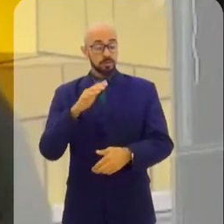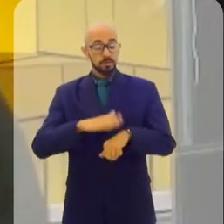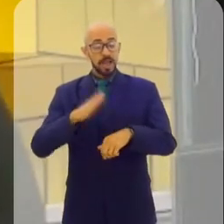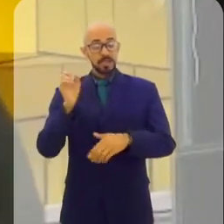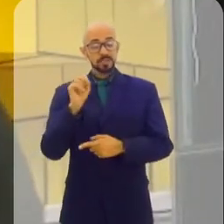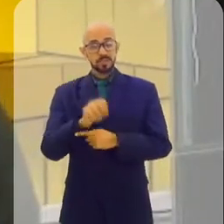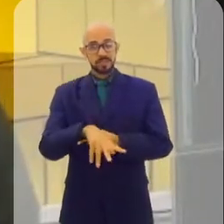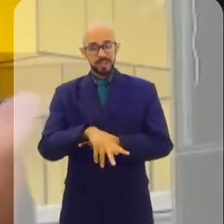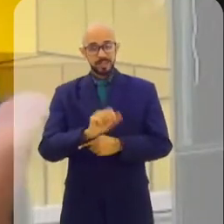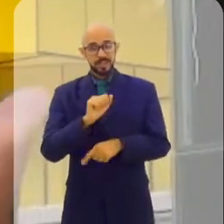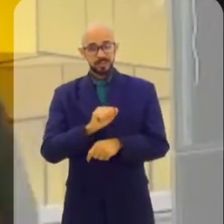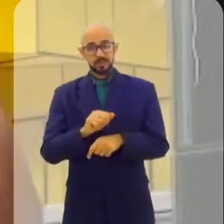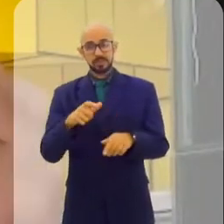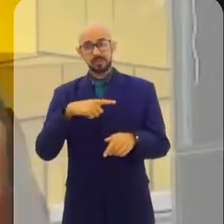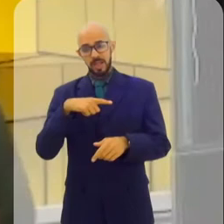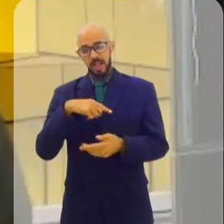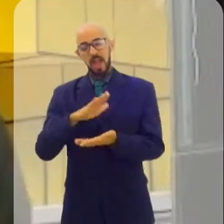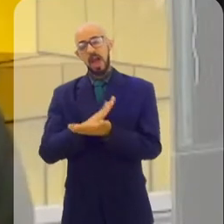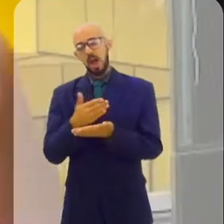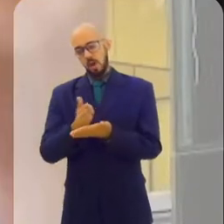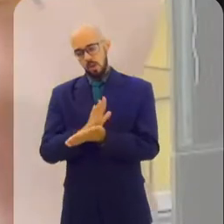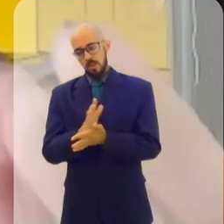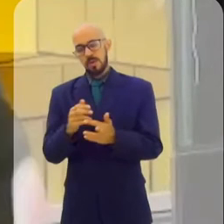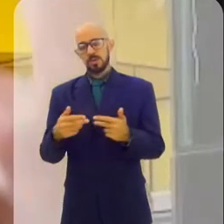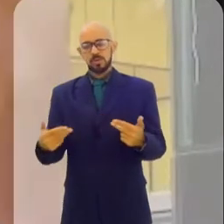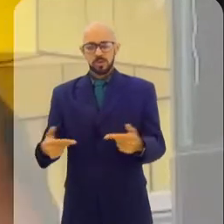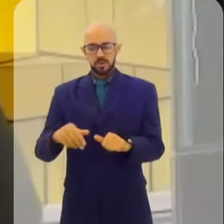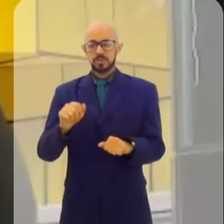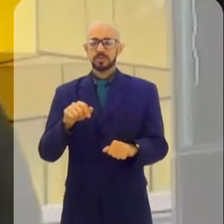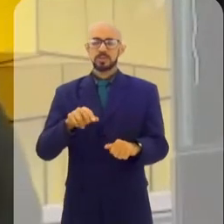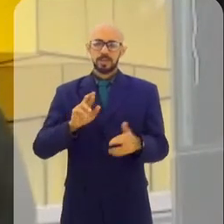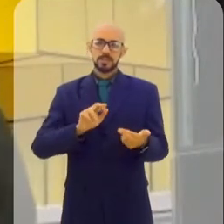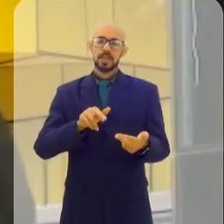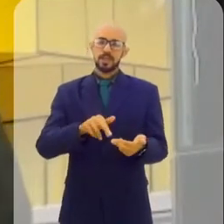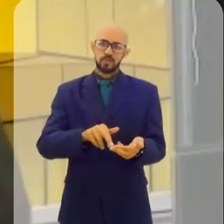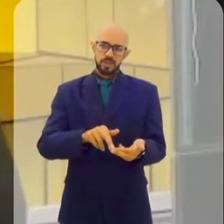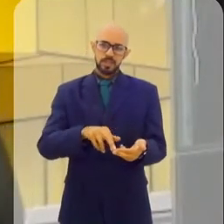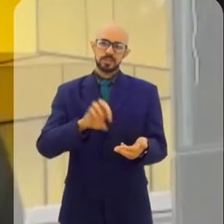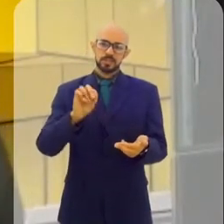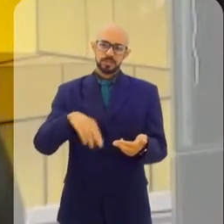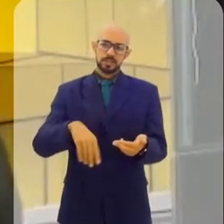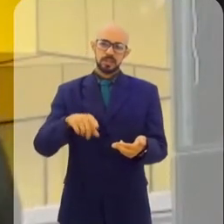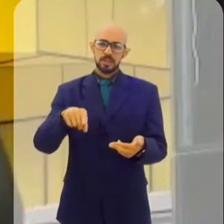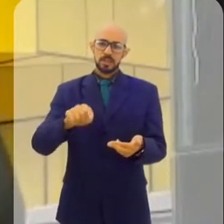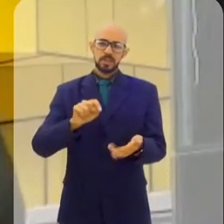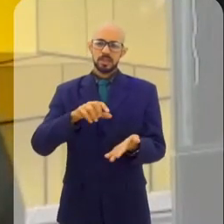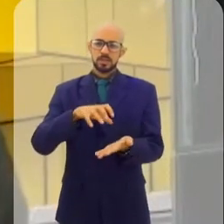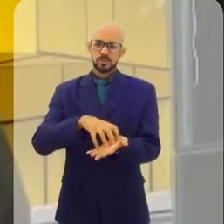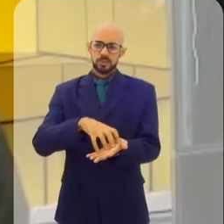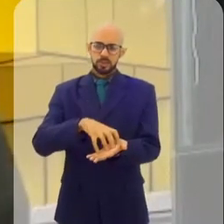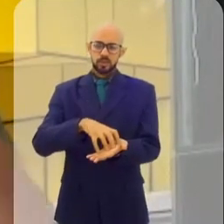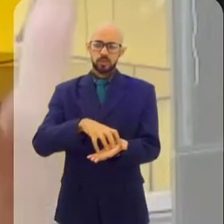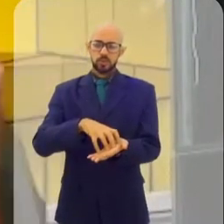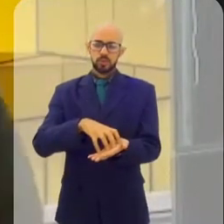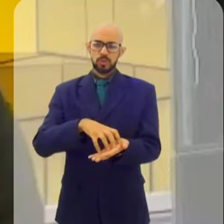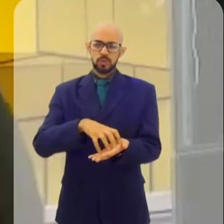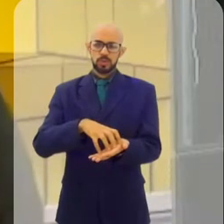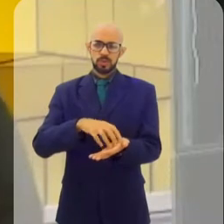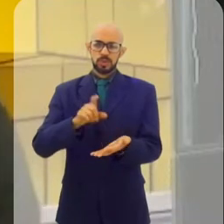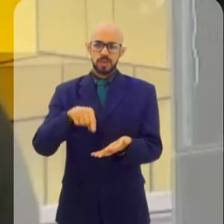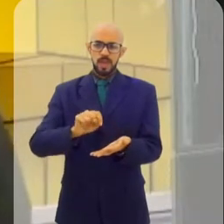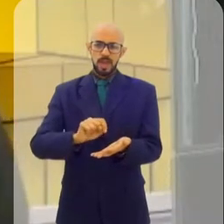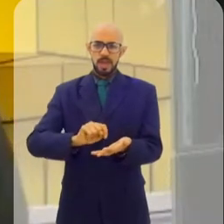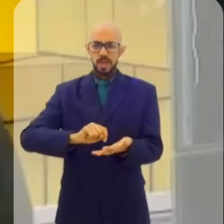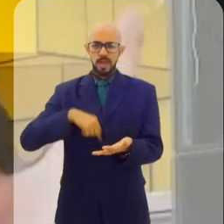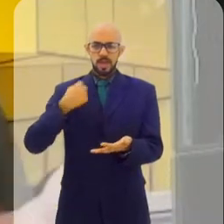quem mais foi contratado. Então, assim, tem alguns fatores que têm muito a ver com o centro de referência que vocês estão colocando aqui, né? Assim, o portfólio hoje do